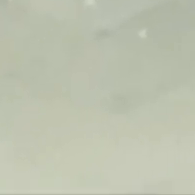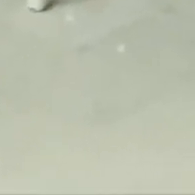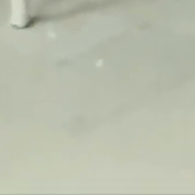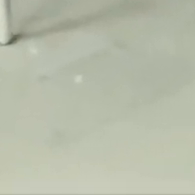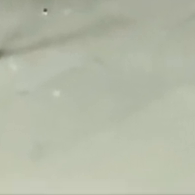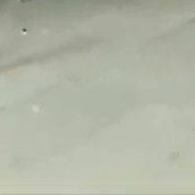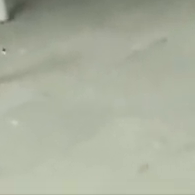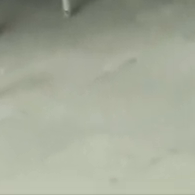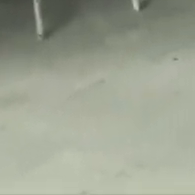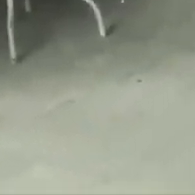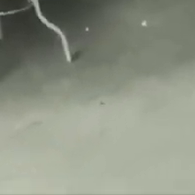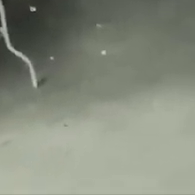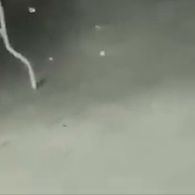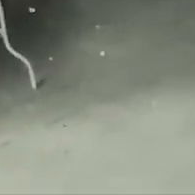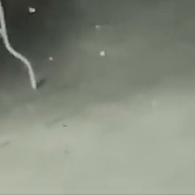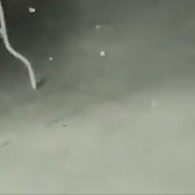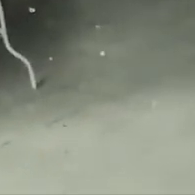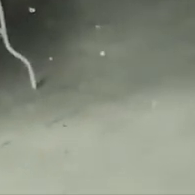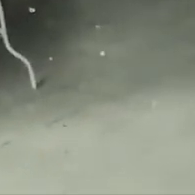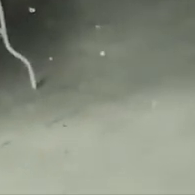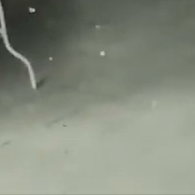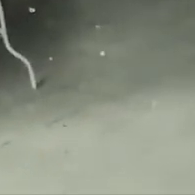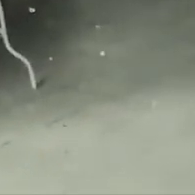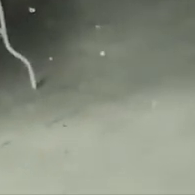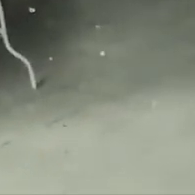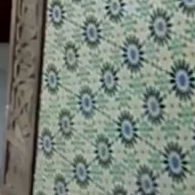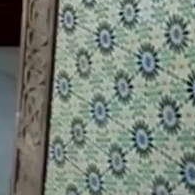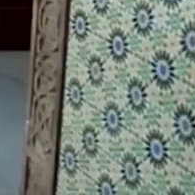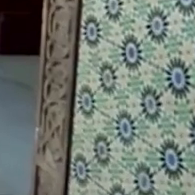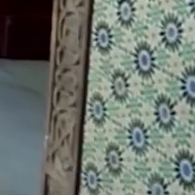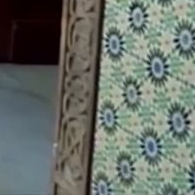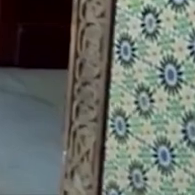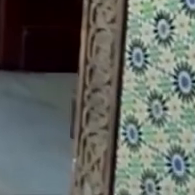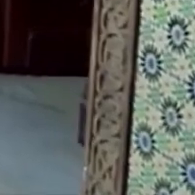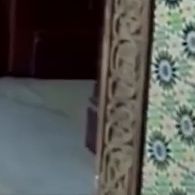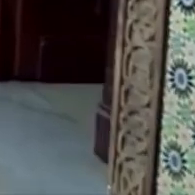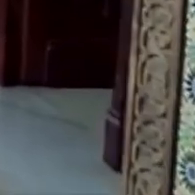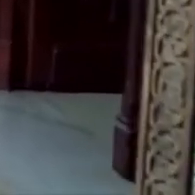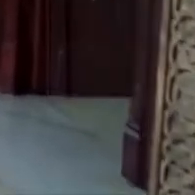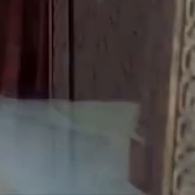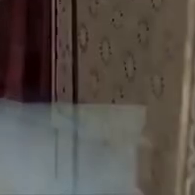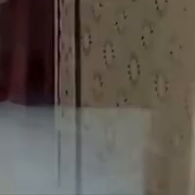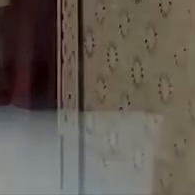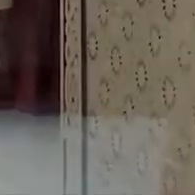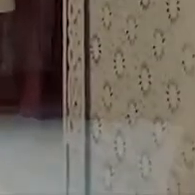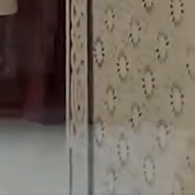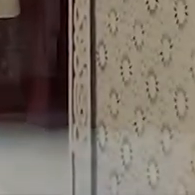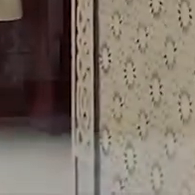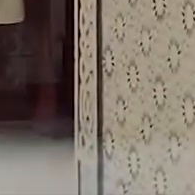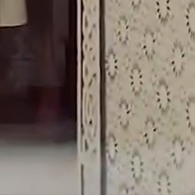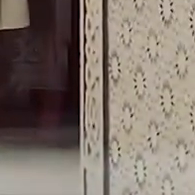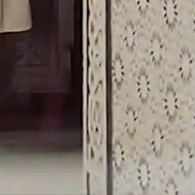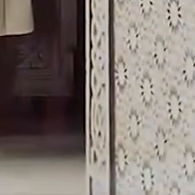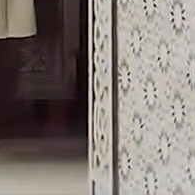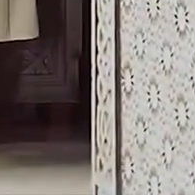e Berta Lutz pavimentou os caminhos da ciência brasileira e a projetou para o mundo.